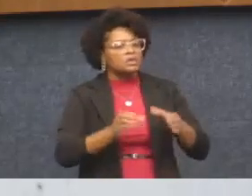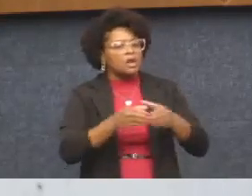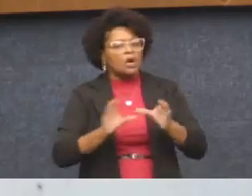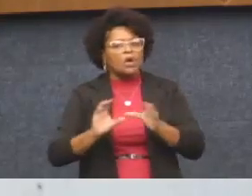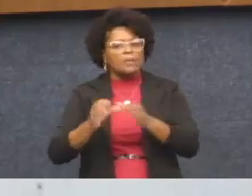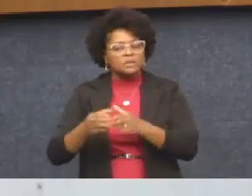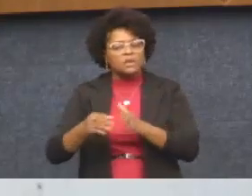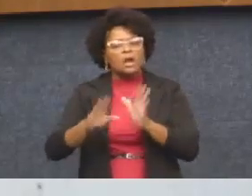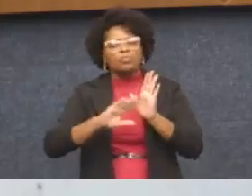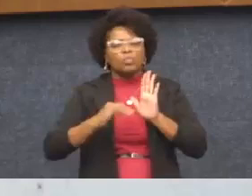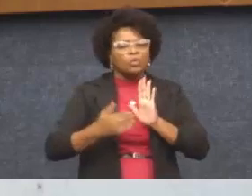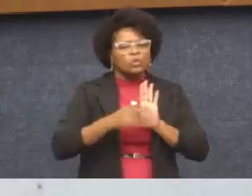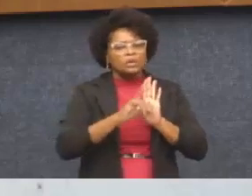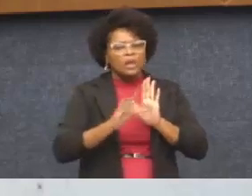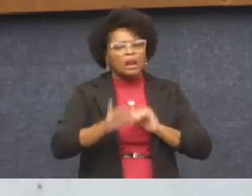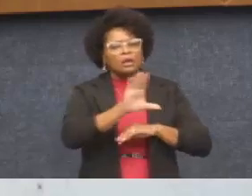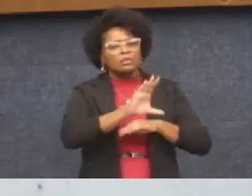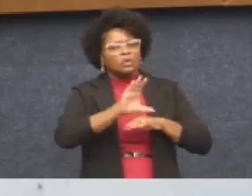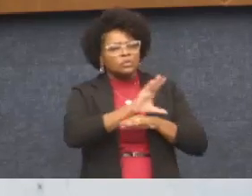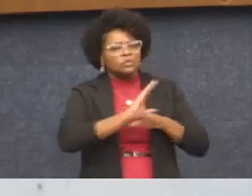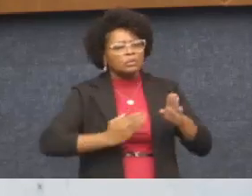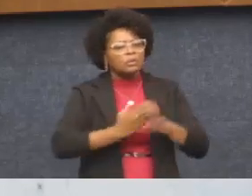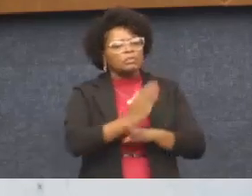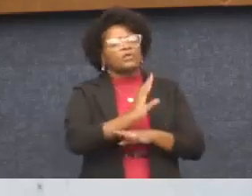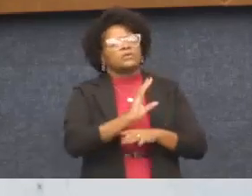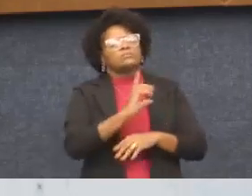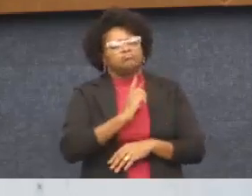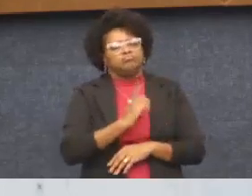constitucionalidade, legalidade, regimentalidade, pela aprovação.